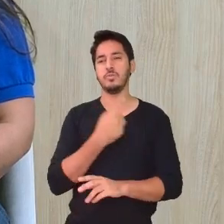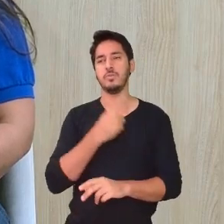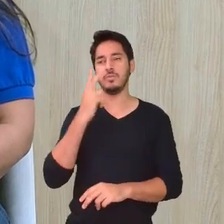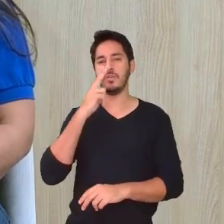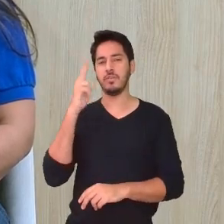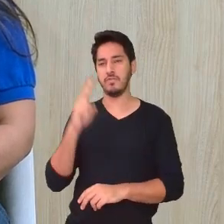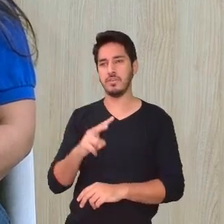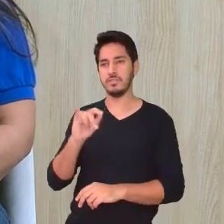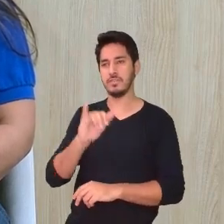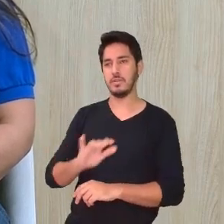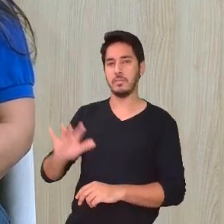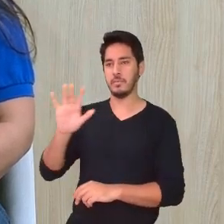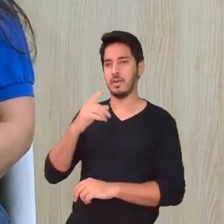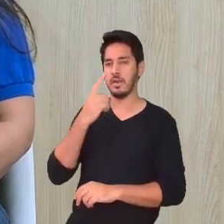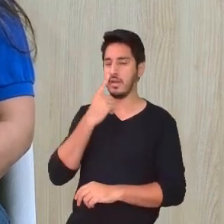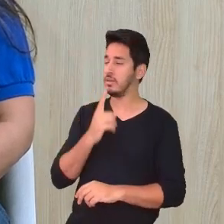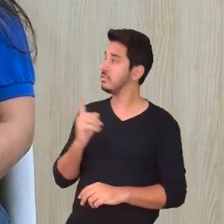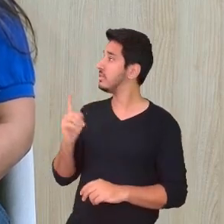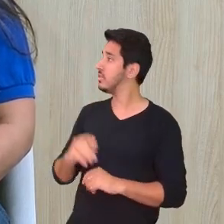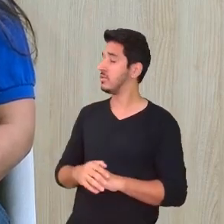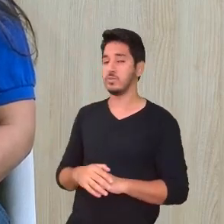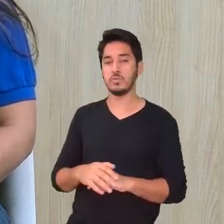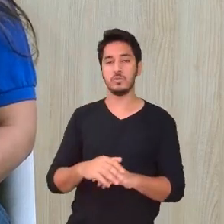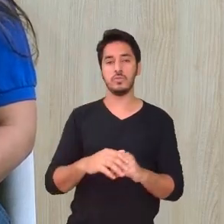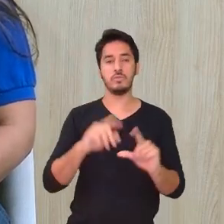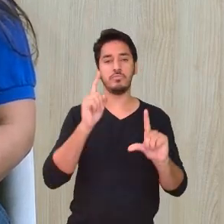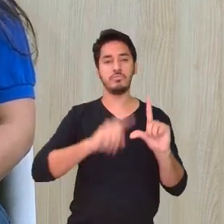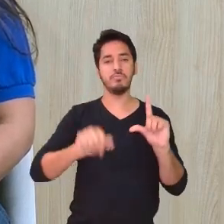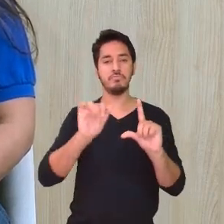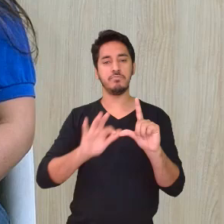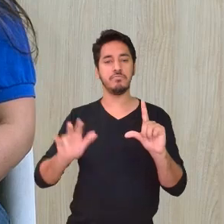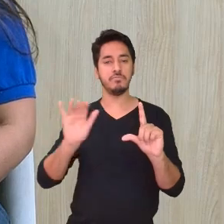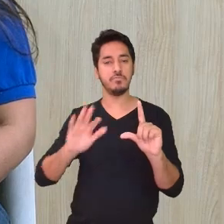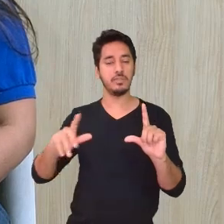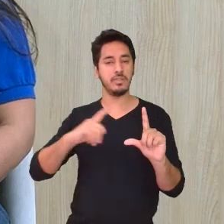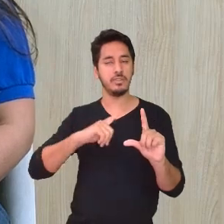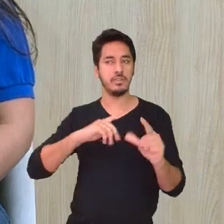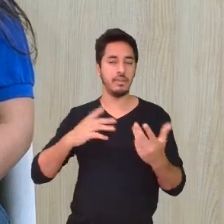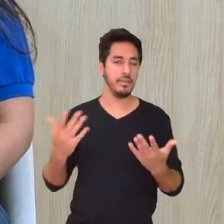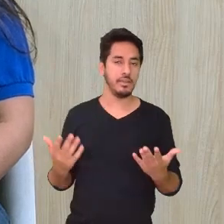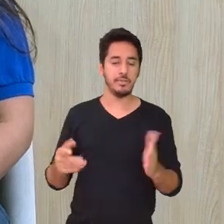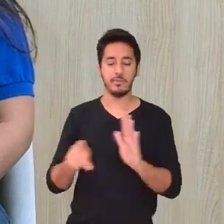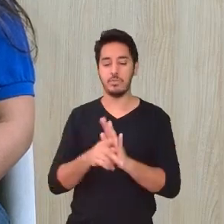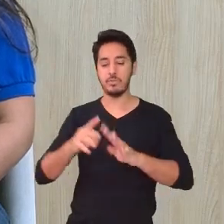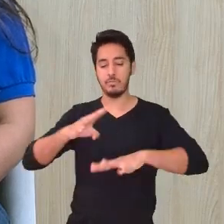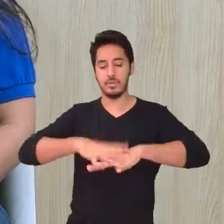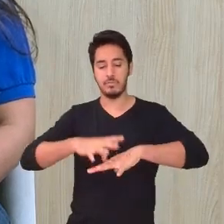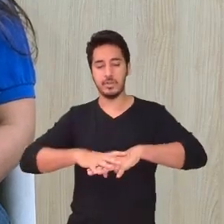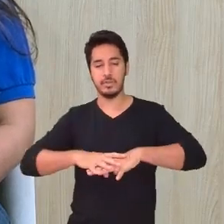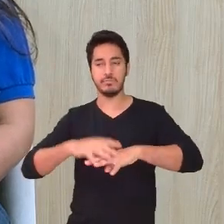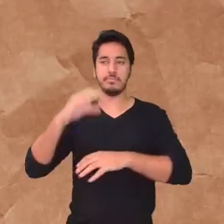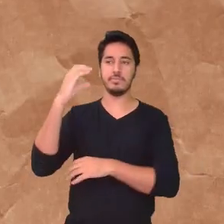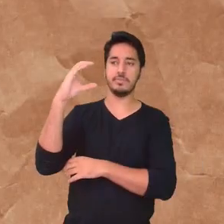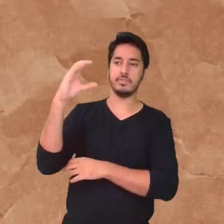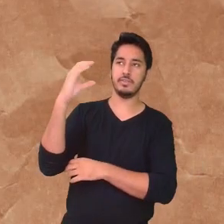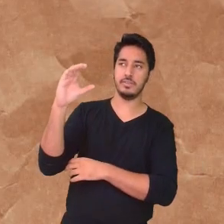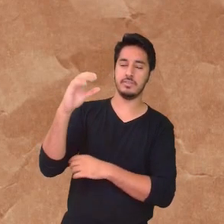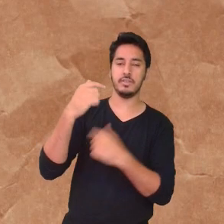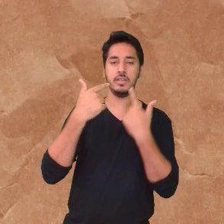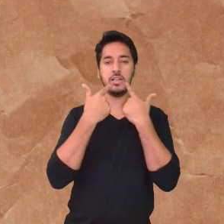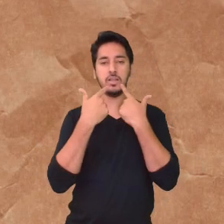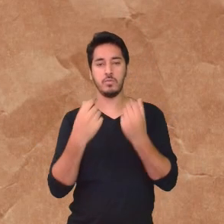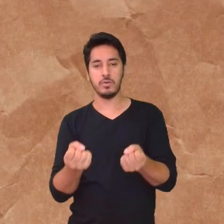essa tela, né, ou seja, dos letramentos que existem, né, ou seja, da questão da matemática, da ciência, o